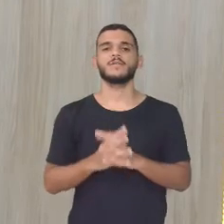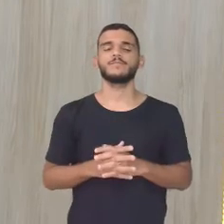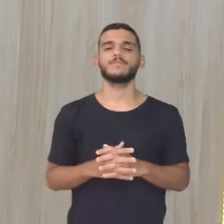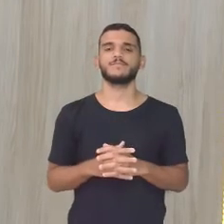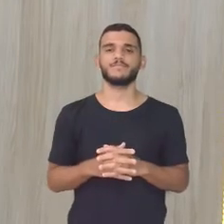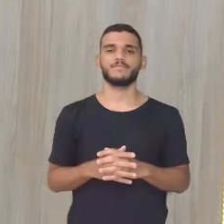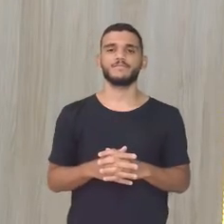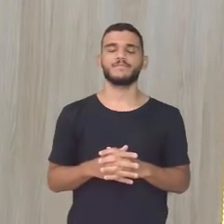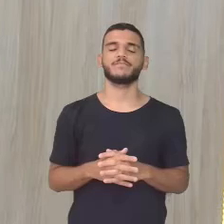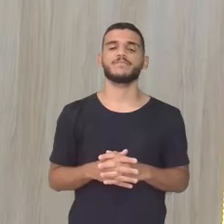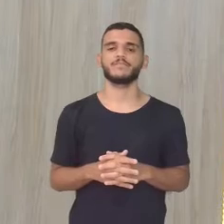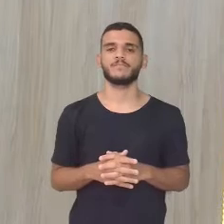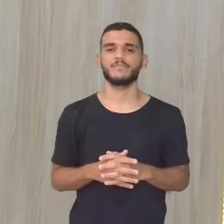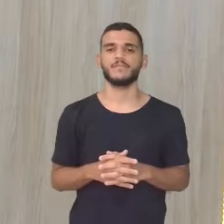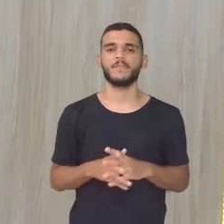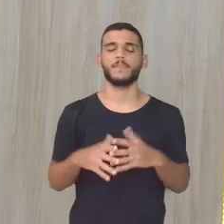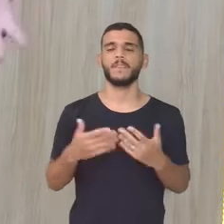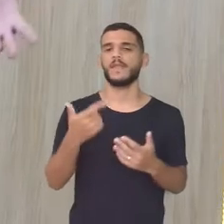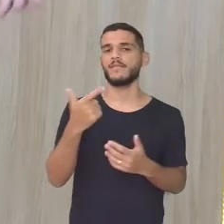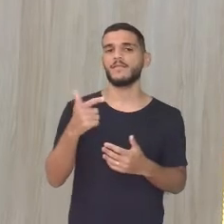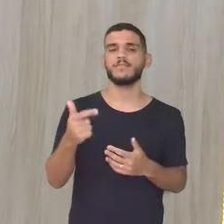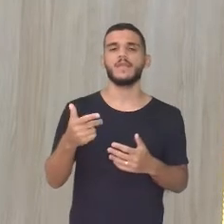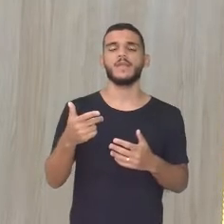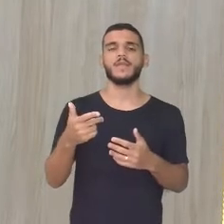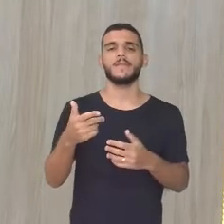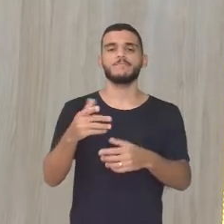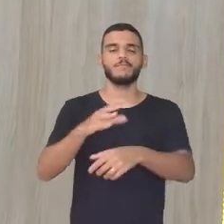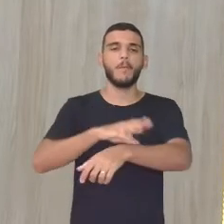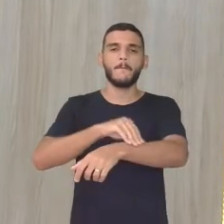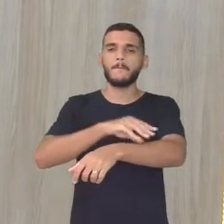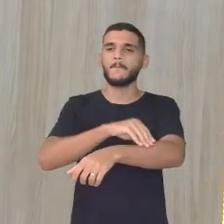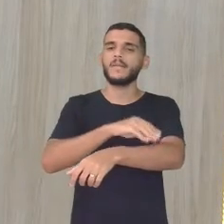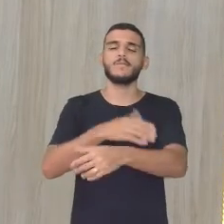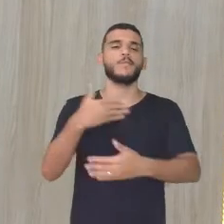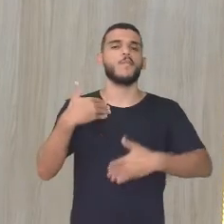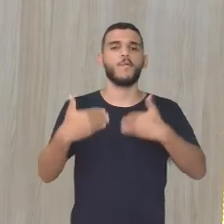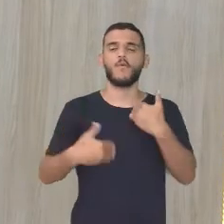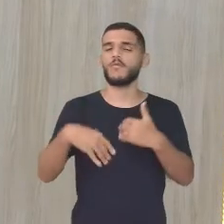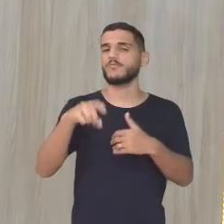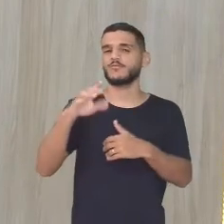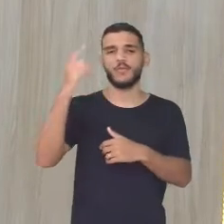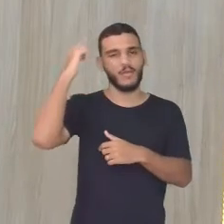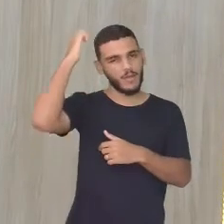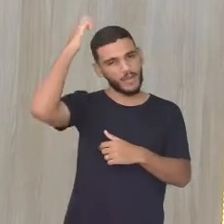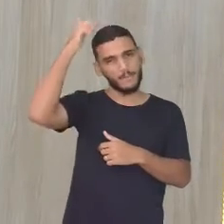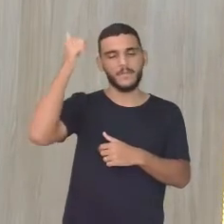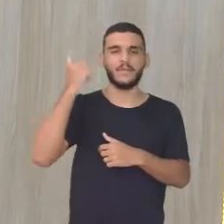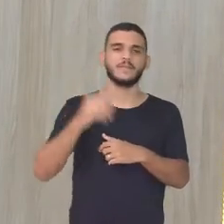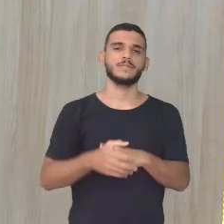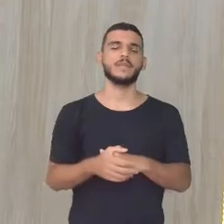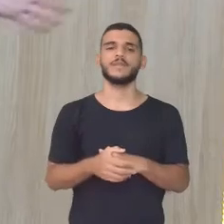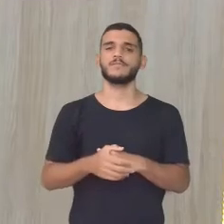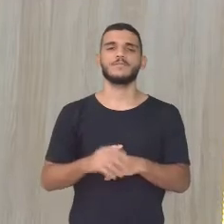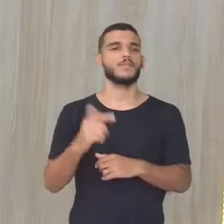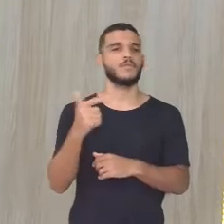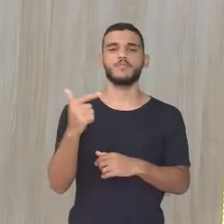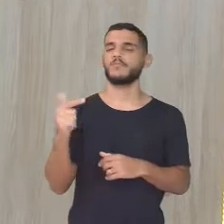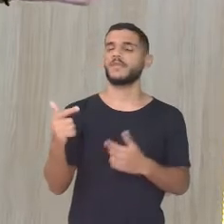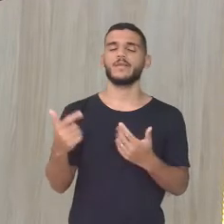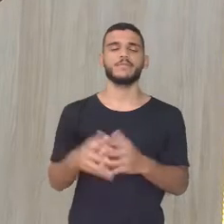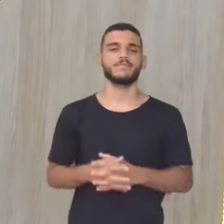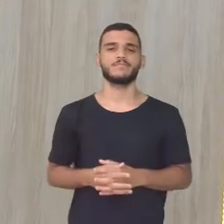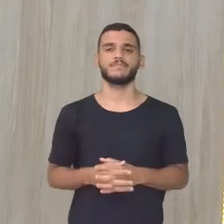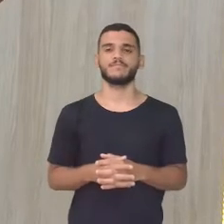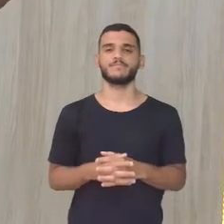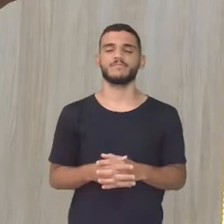Cara de lua. Não tem muito pelo só aqui, ó, na cabeça. Né? O resto do teu corpo no sovaco mesmo não tem,